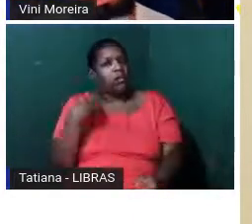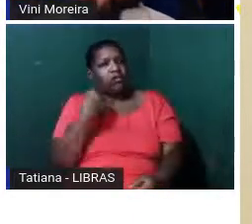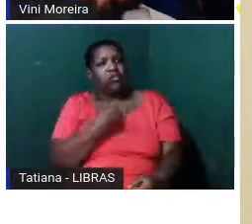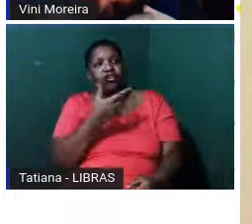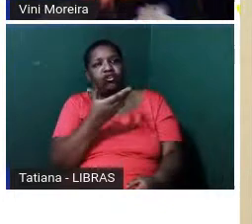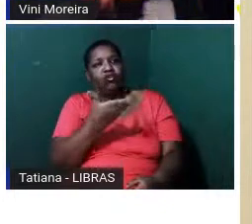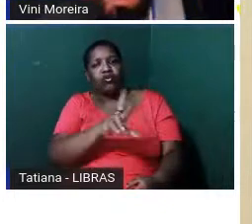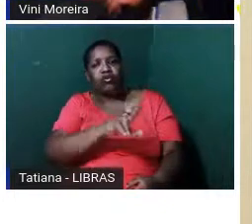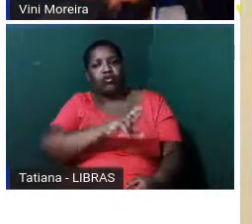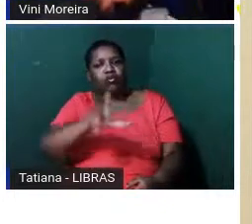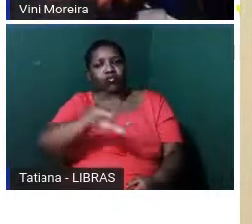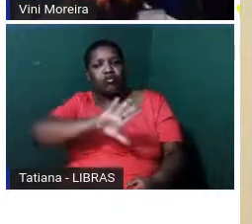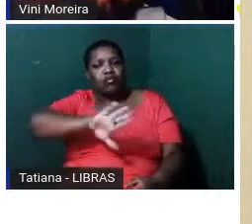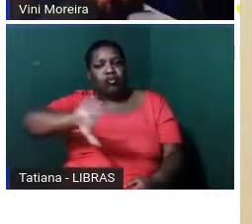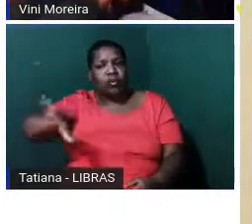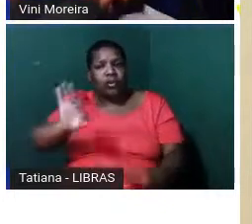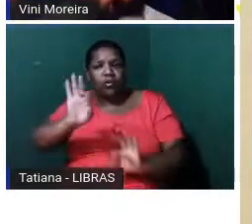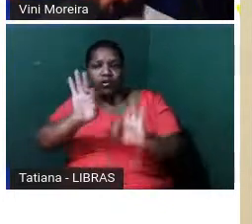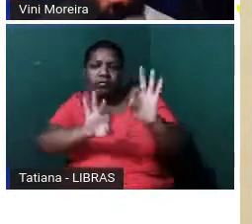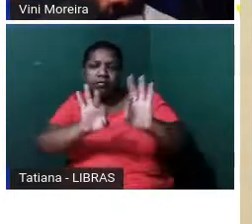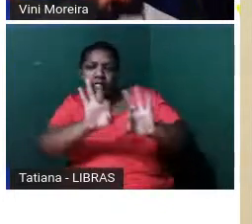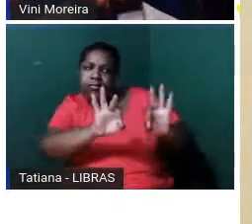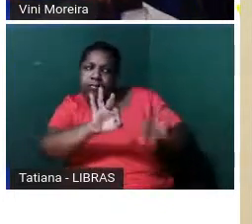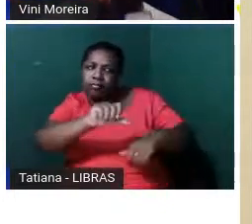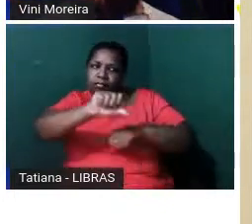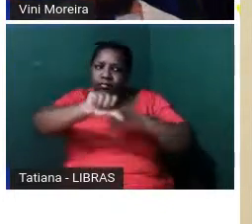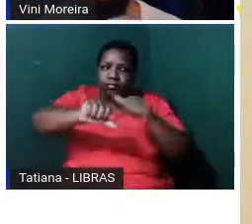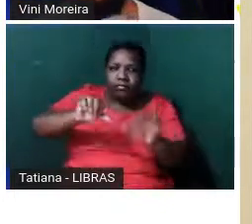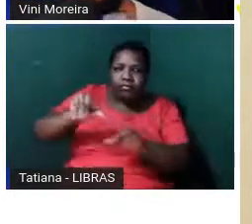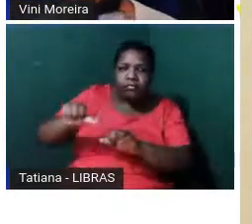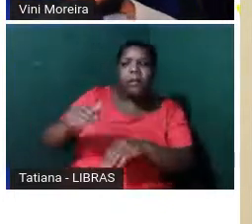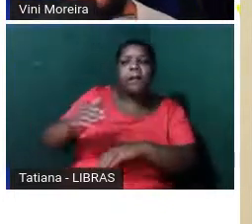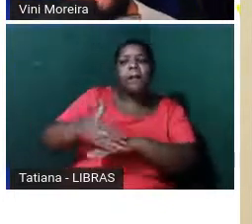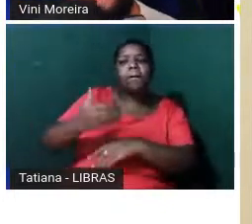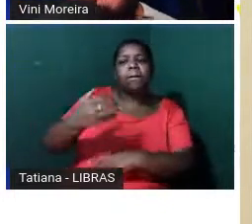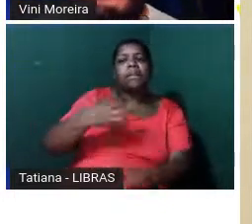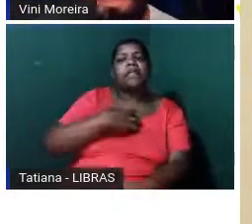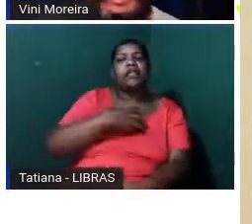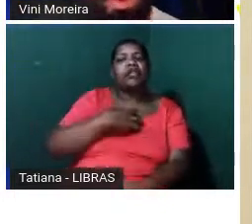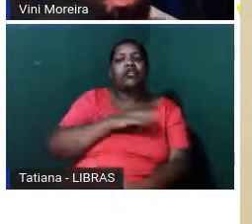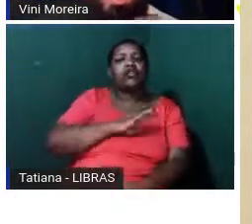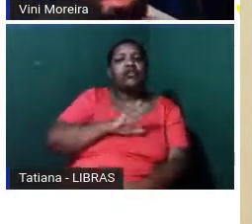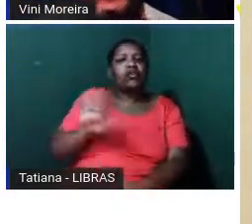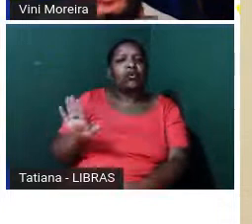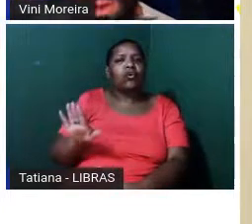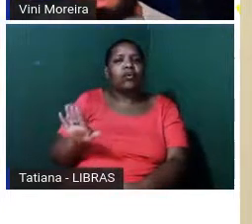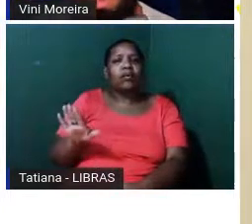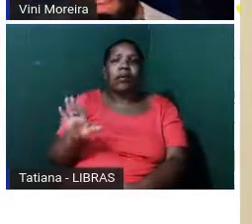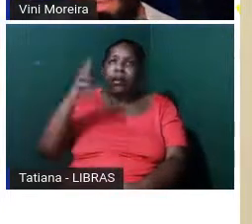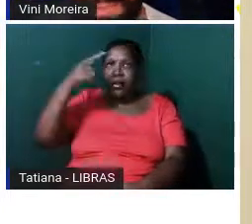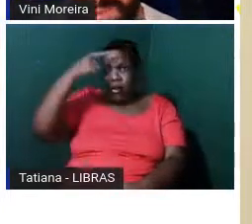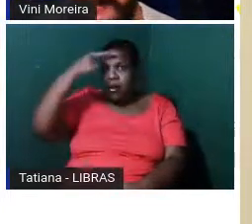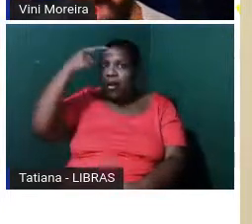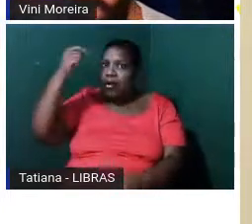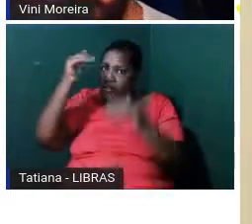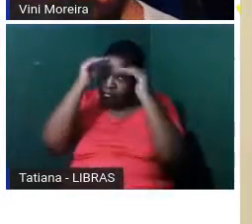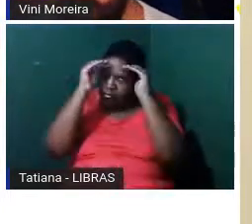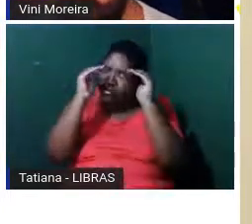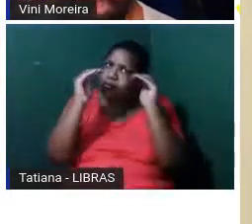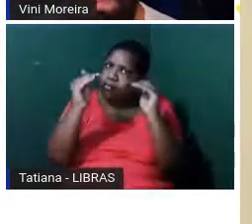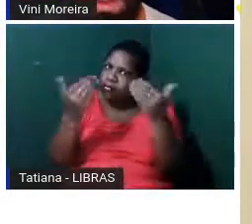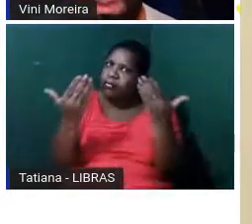gente não quer e às vezes reorganizar essas coisas para fazer mais sentido logicamente respeitando